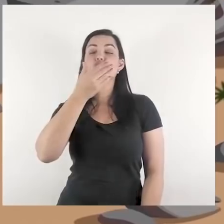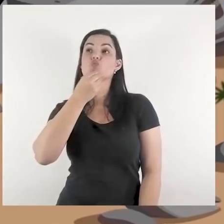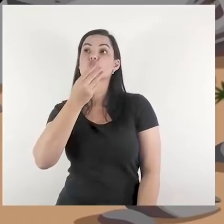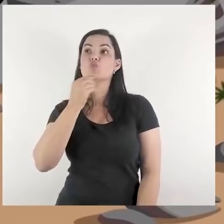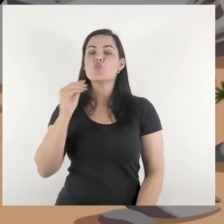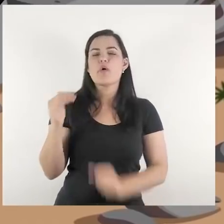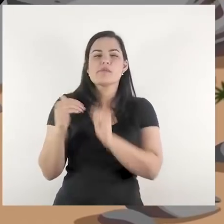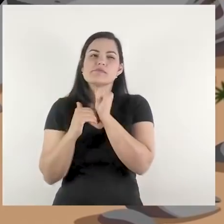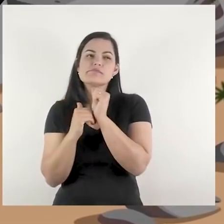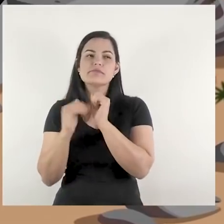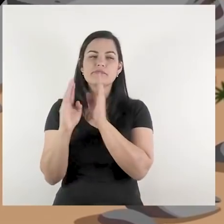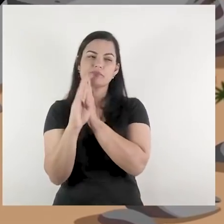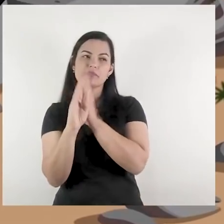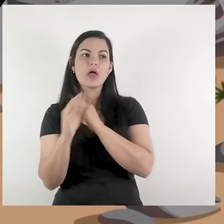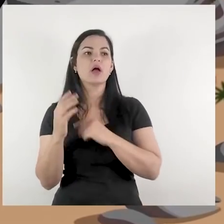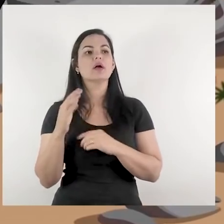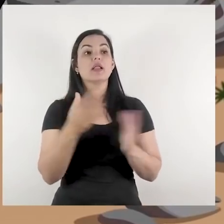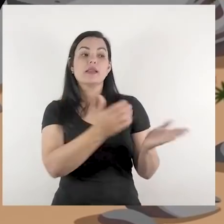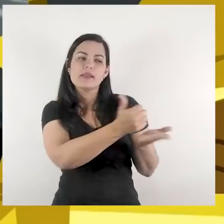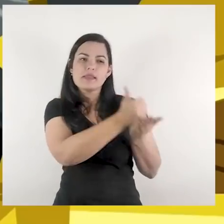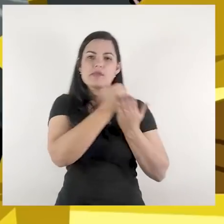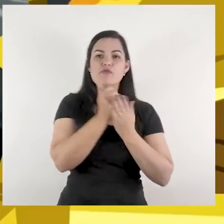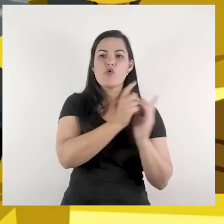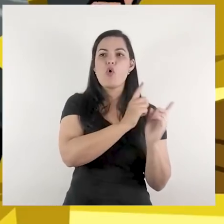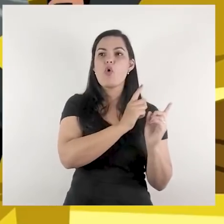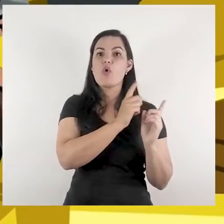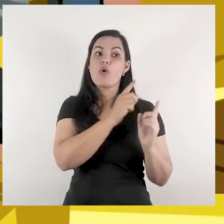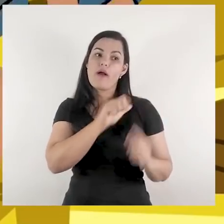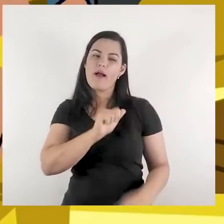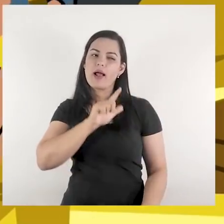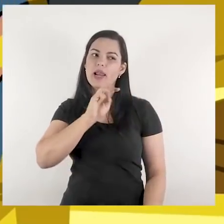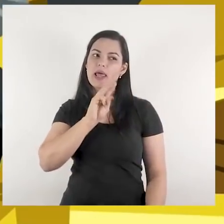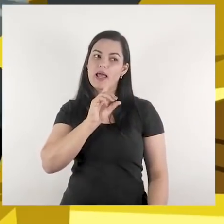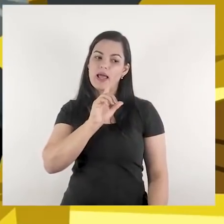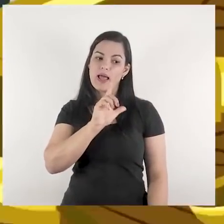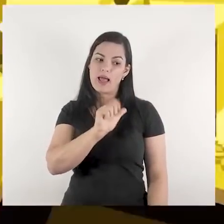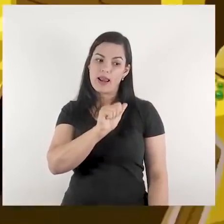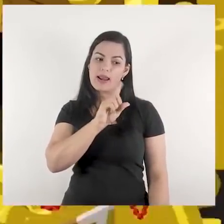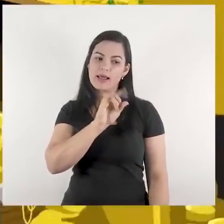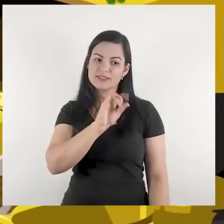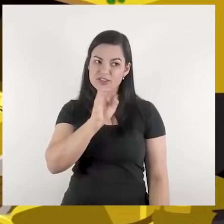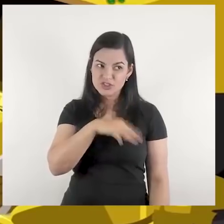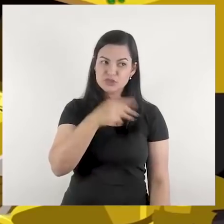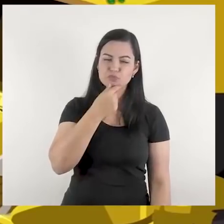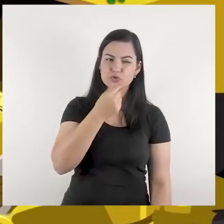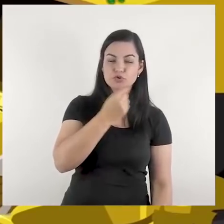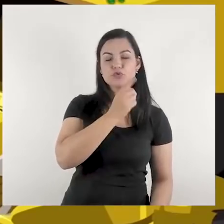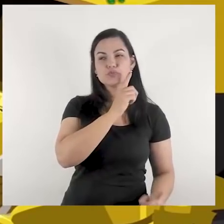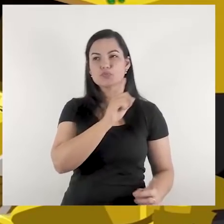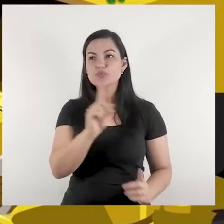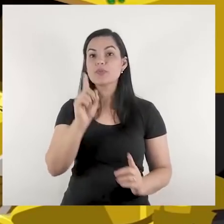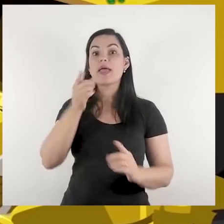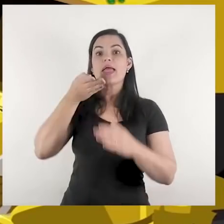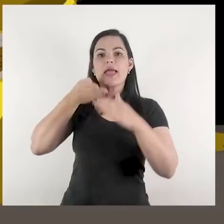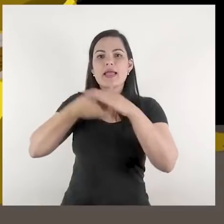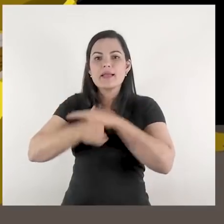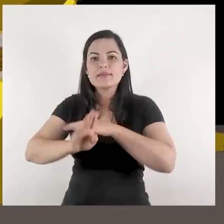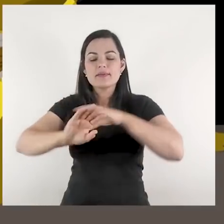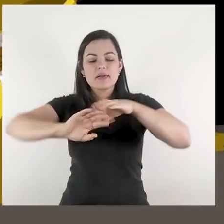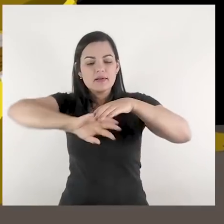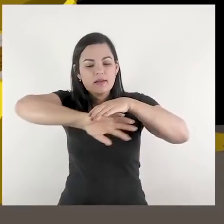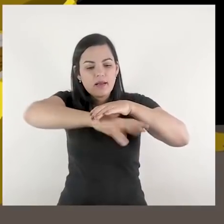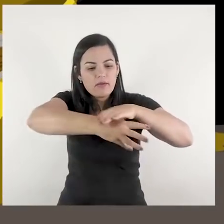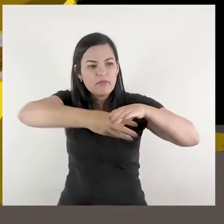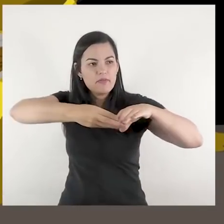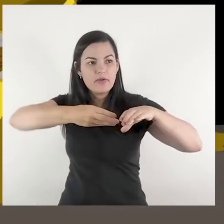levou o Aladim a uma caverna bem distante. Era a Caverna das Maravilhas, onde o homem queria que o Aladim pegasse uma lâmpada.